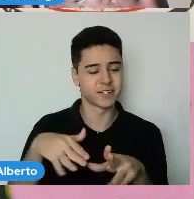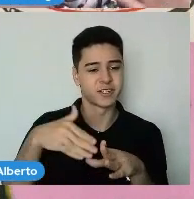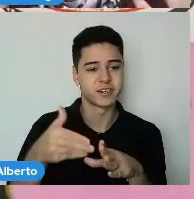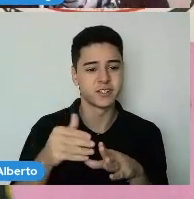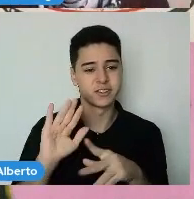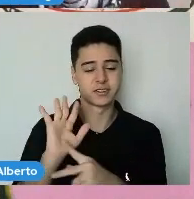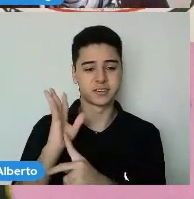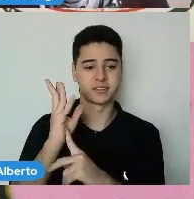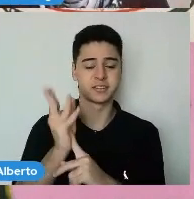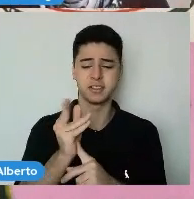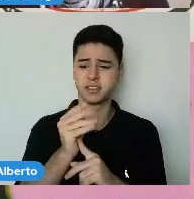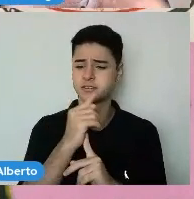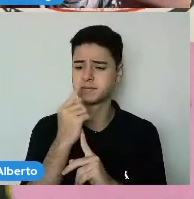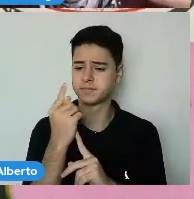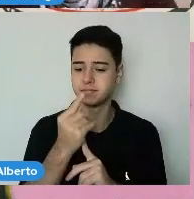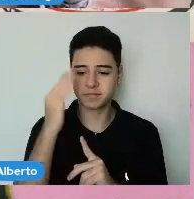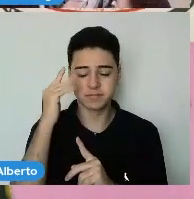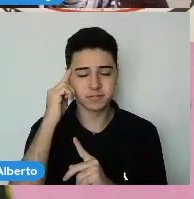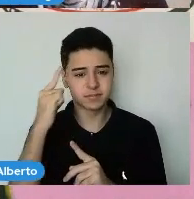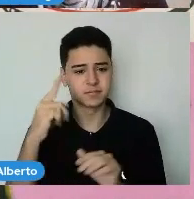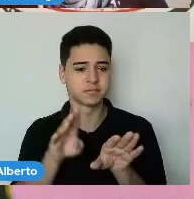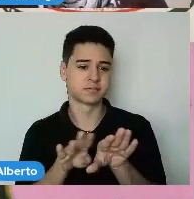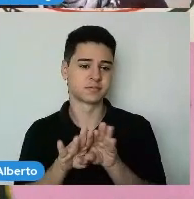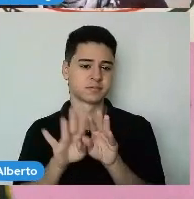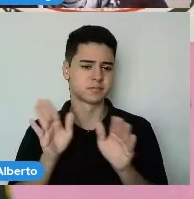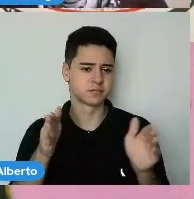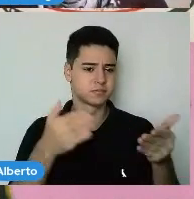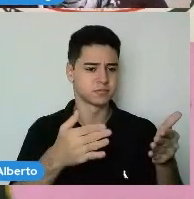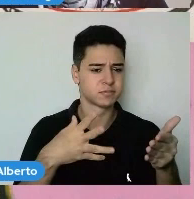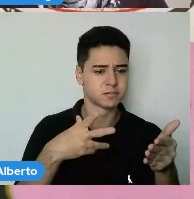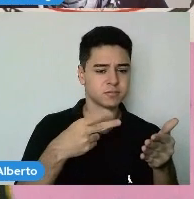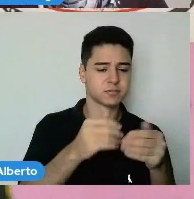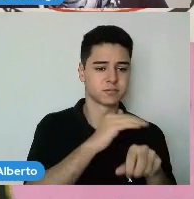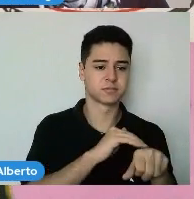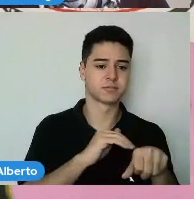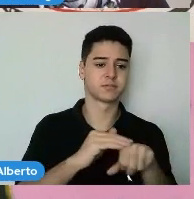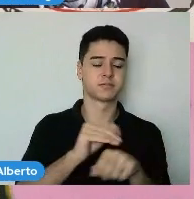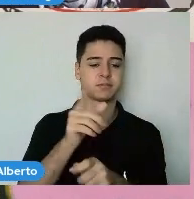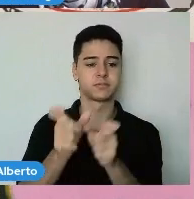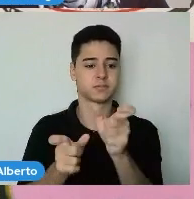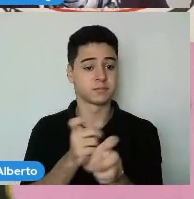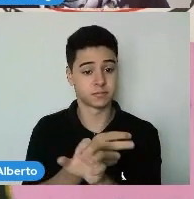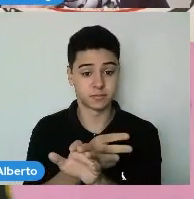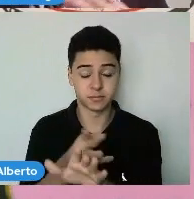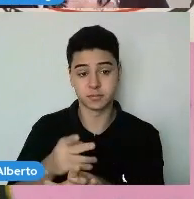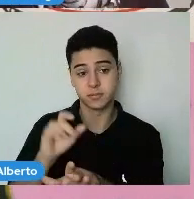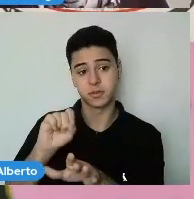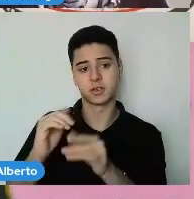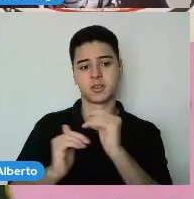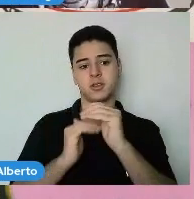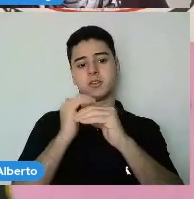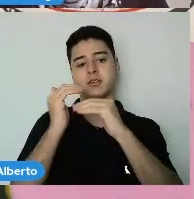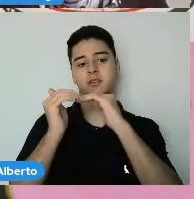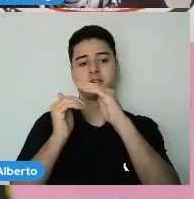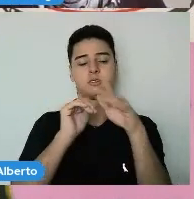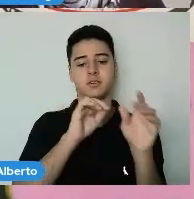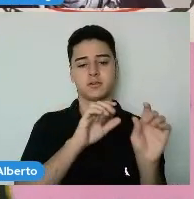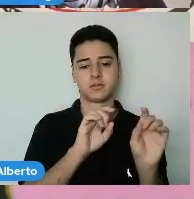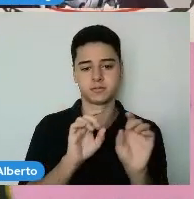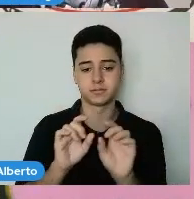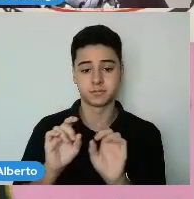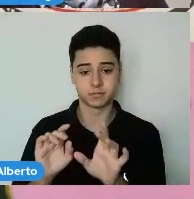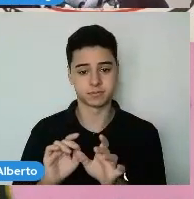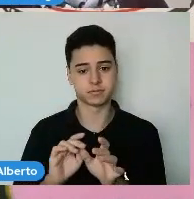arte interativa, né, e a arte diretamente dialógica com o público está construindo a cada dia,